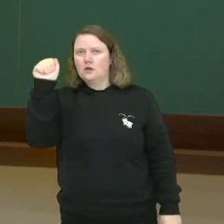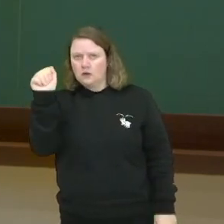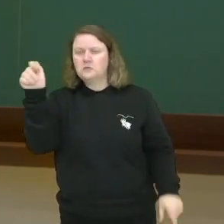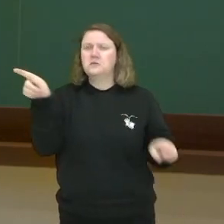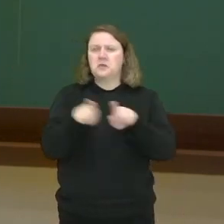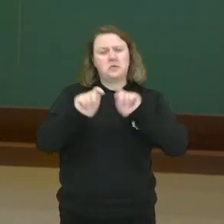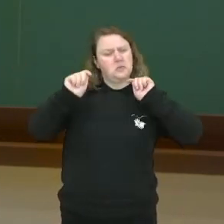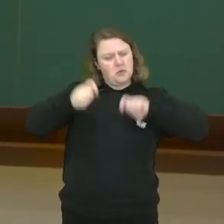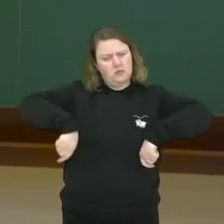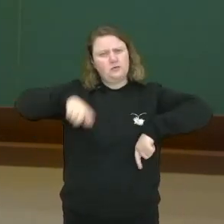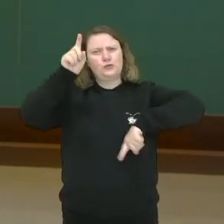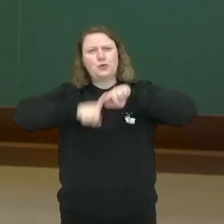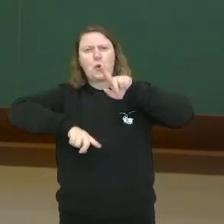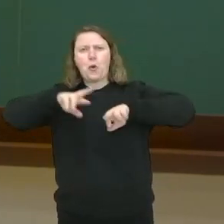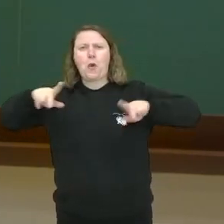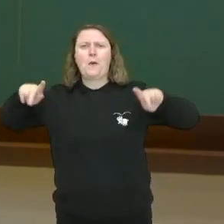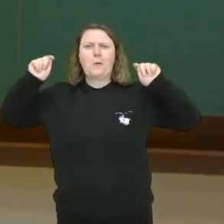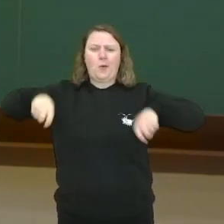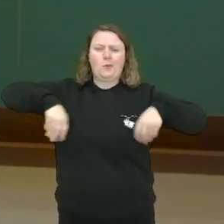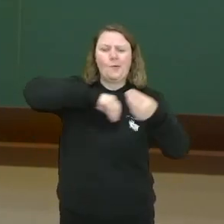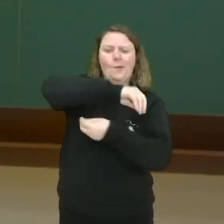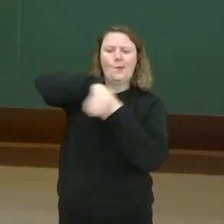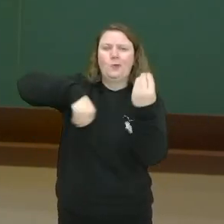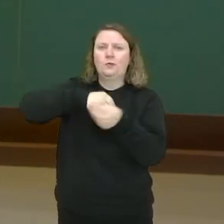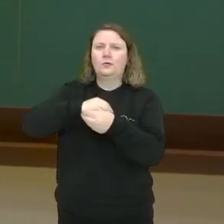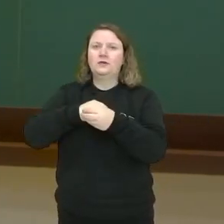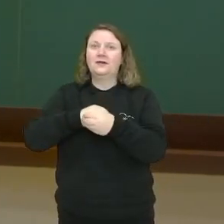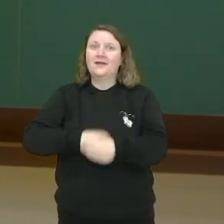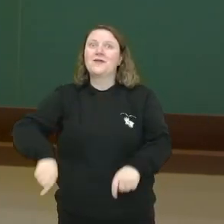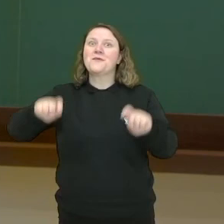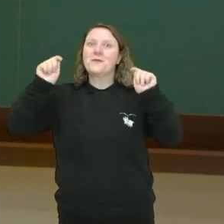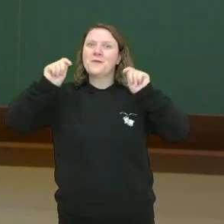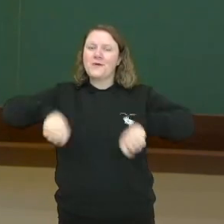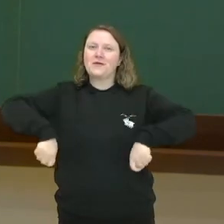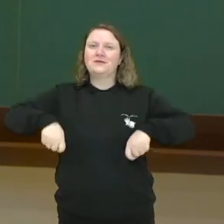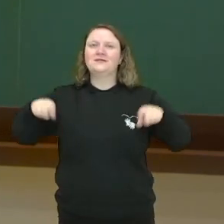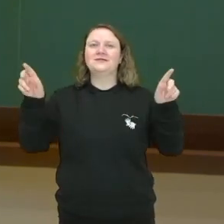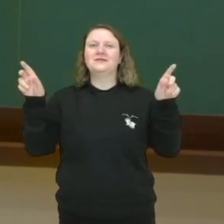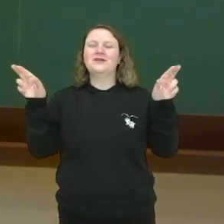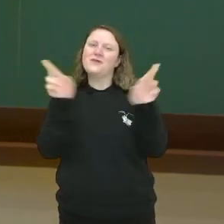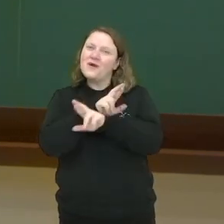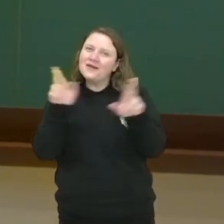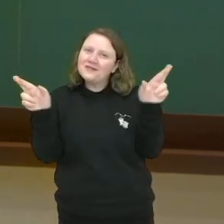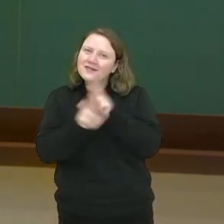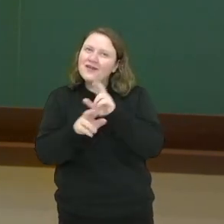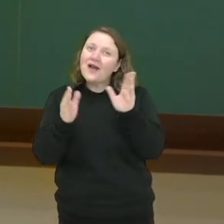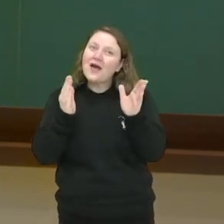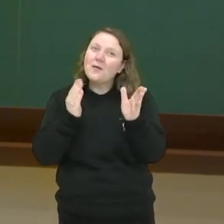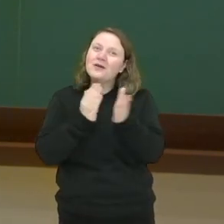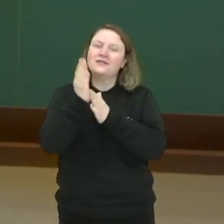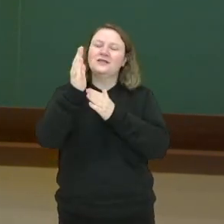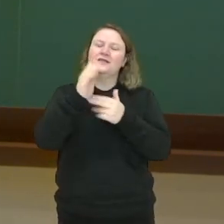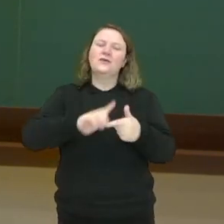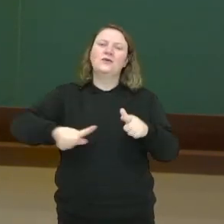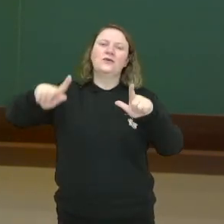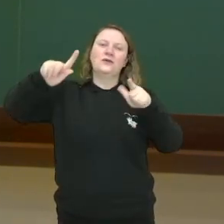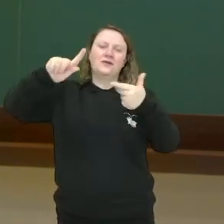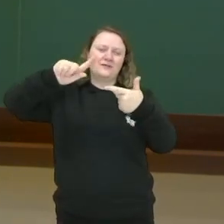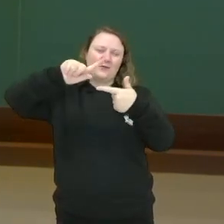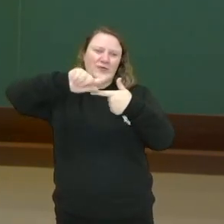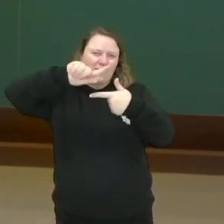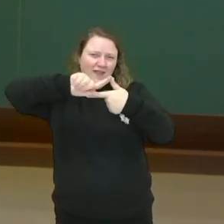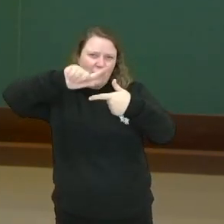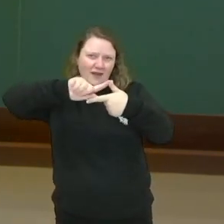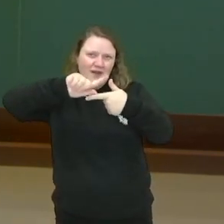vários elementos que nós conseguimos misturar ali e ter as relações a partir do Teorema de Pitágoras, tá bom? Espero que vocês